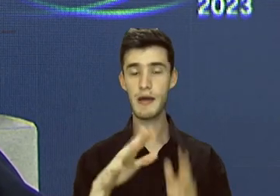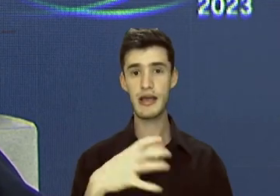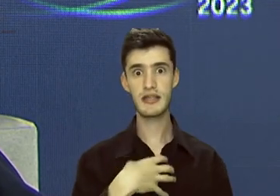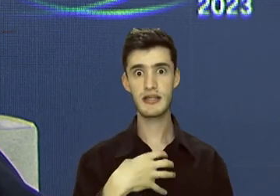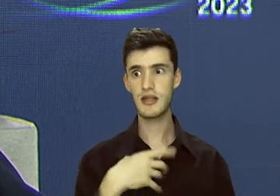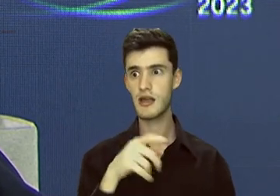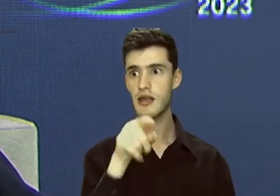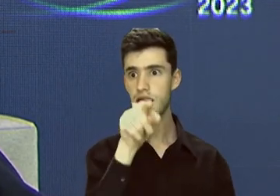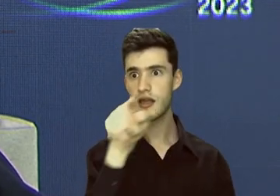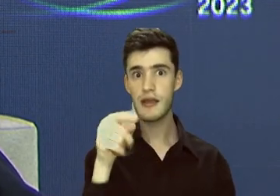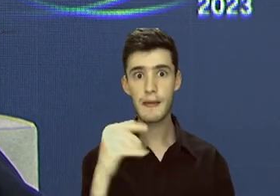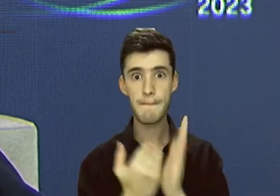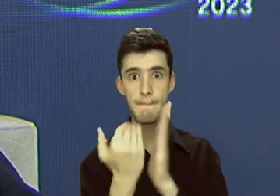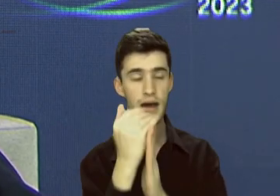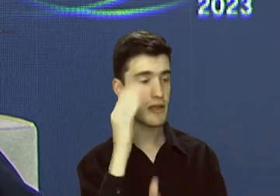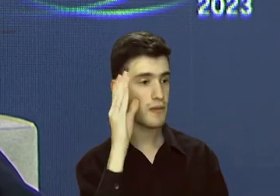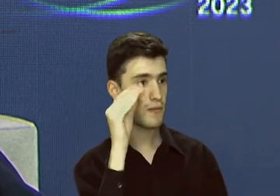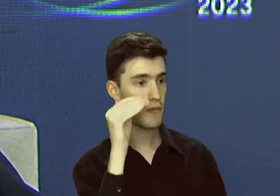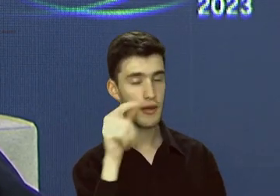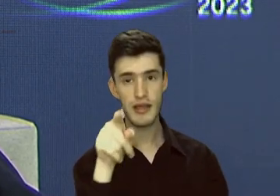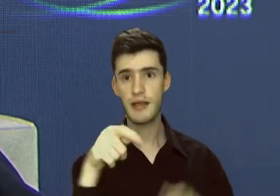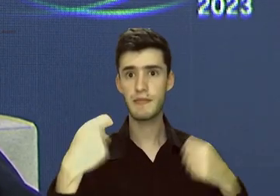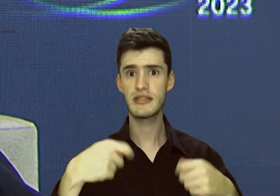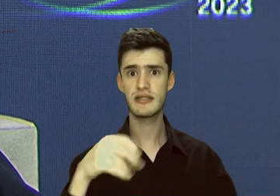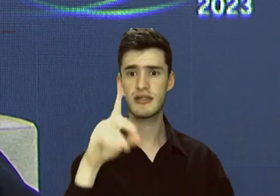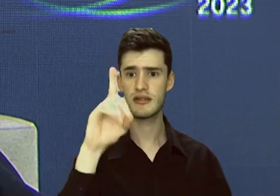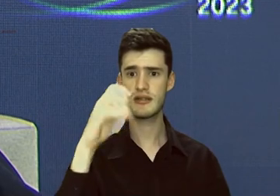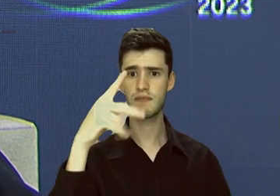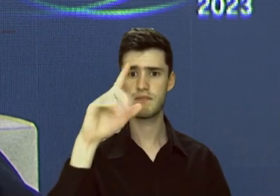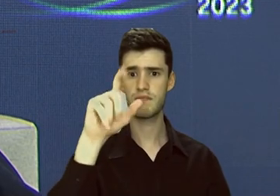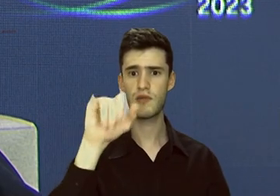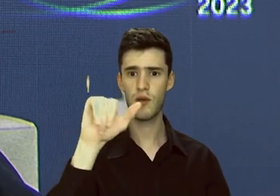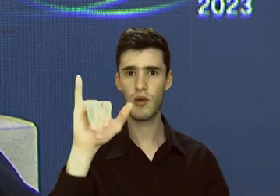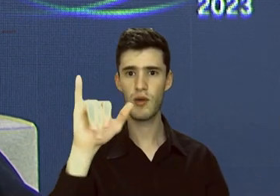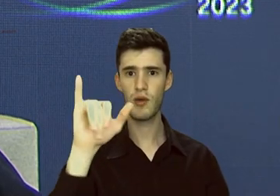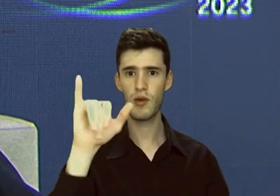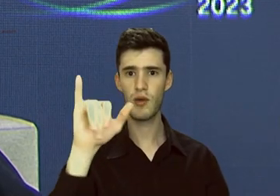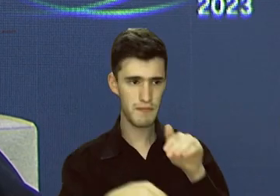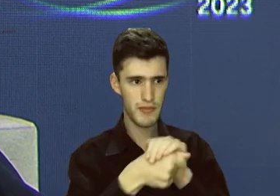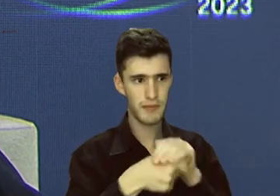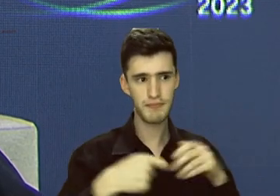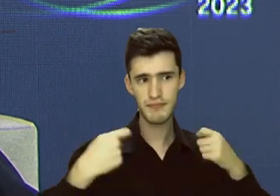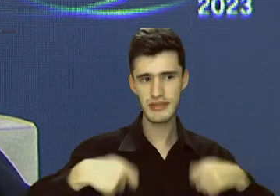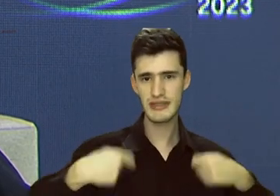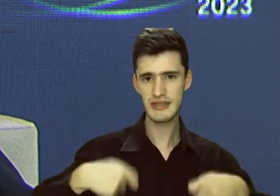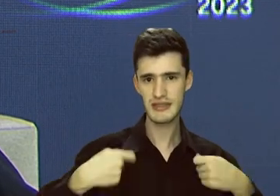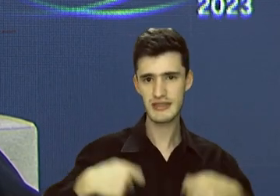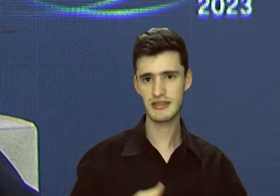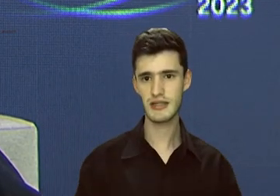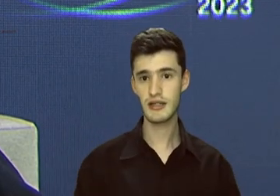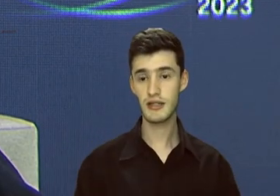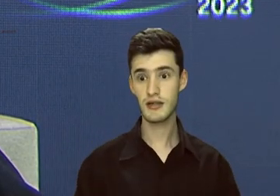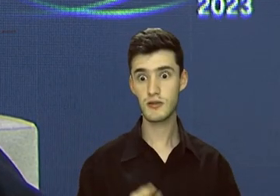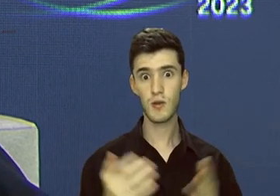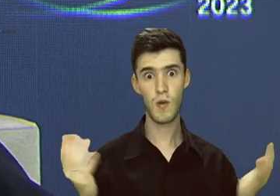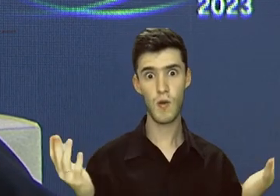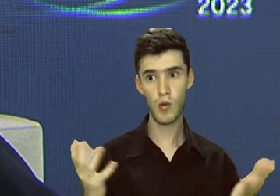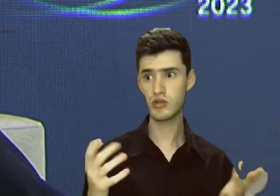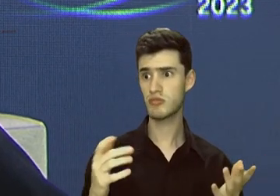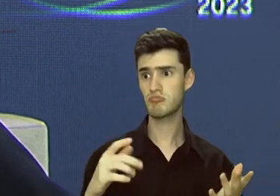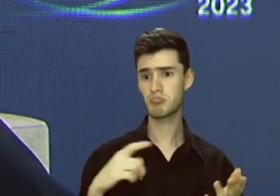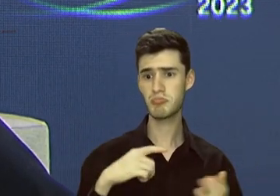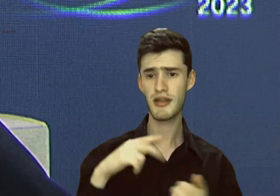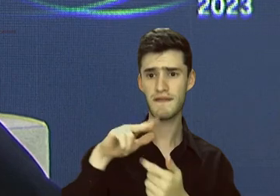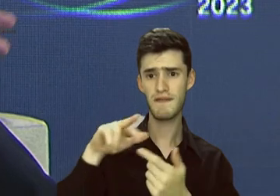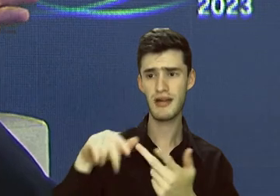Fundos tem que fazer o Deploy tem que fazer investimento Então a gente tem tem sentido oportunidade que a gente até